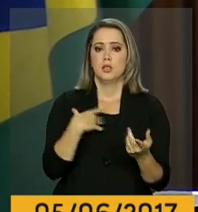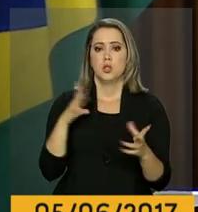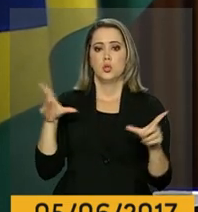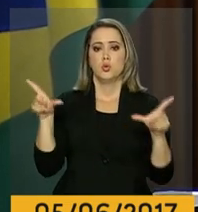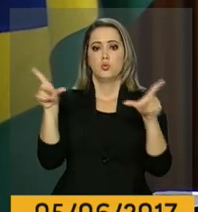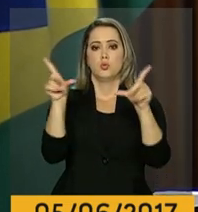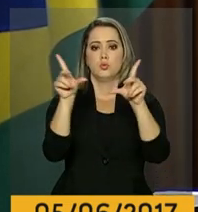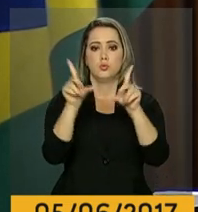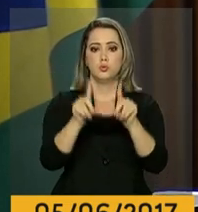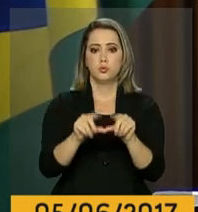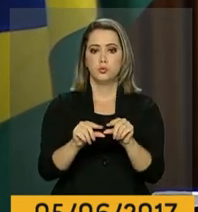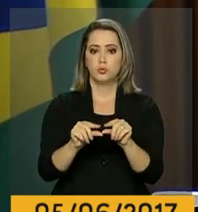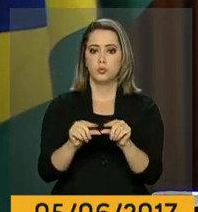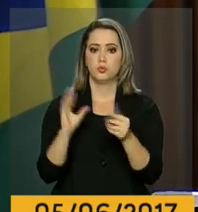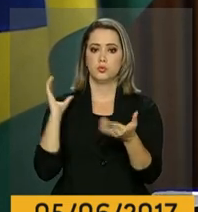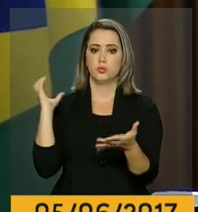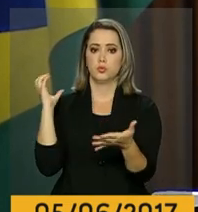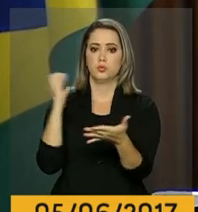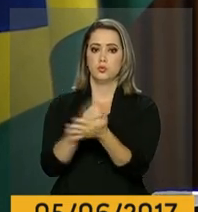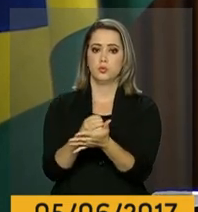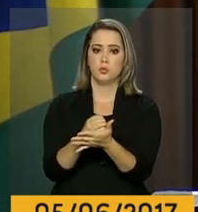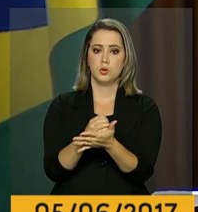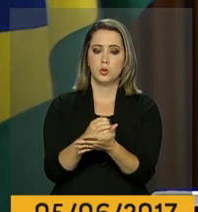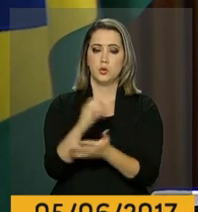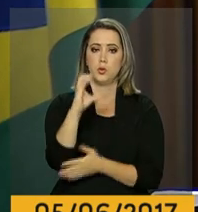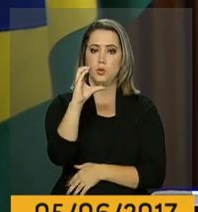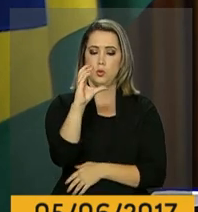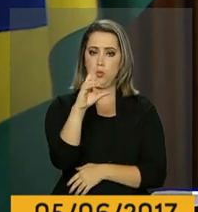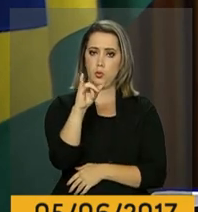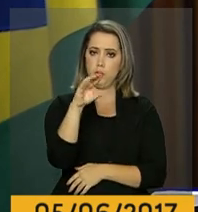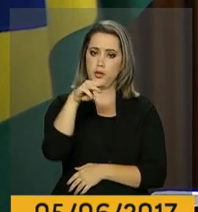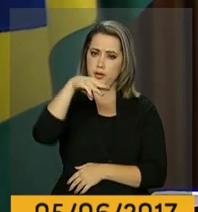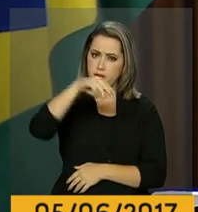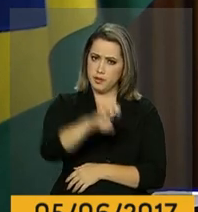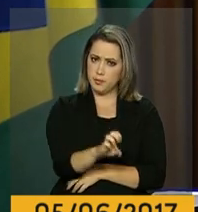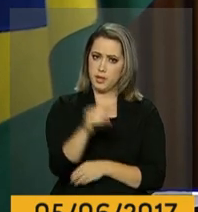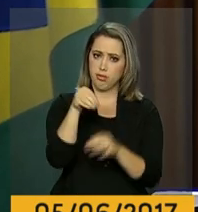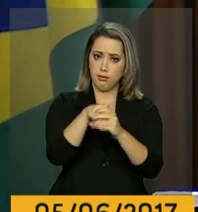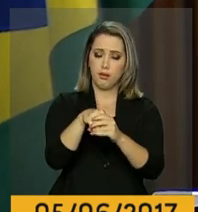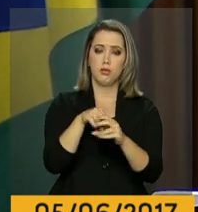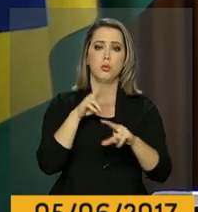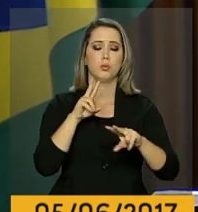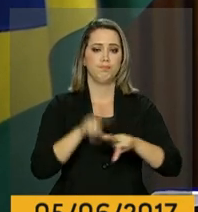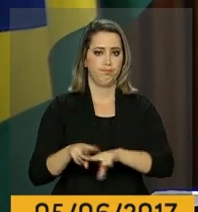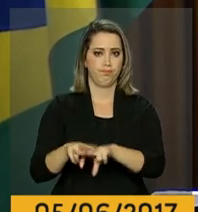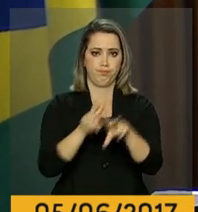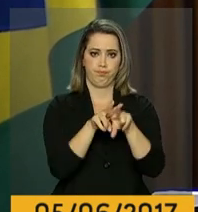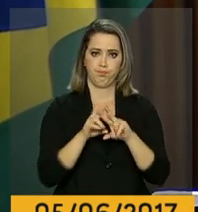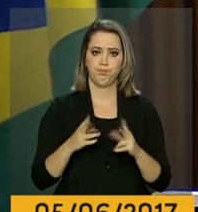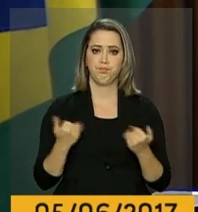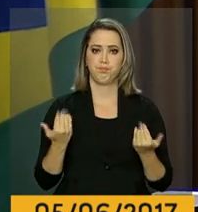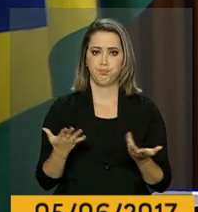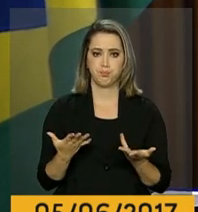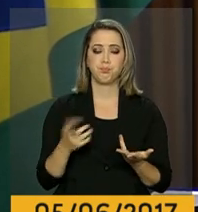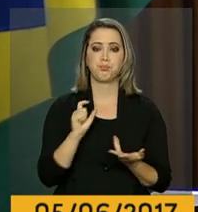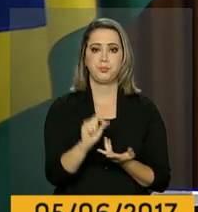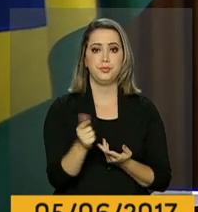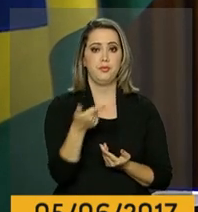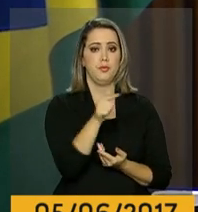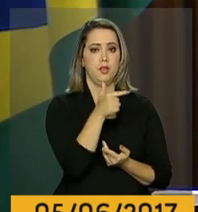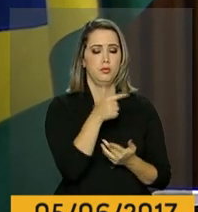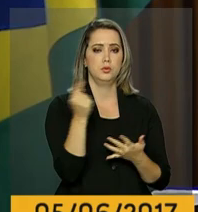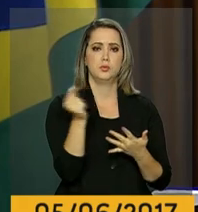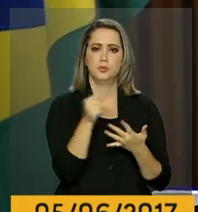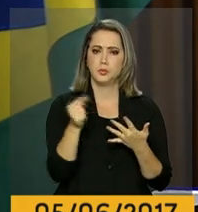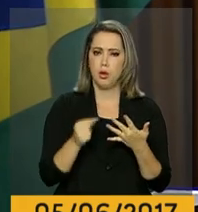criminalidade que opera nos presídios brasileiros Além do mais vocês sabem também que em outras ocasiões